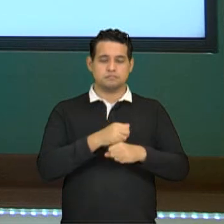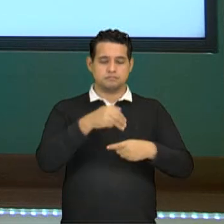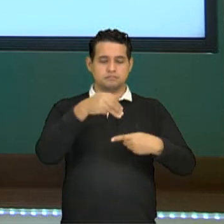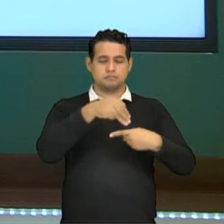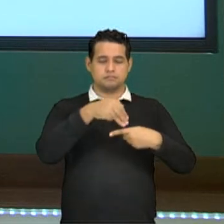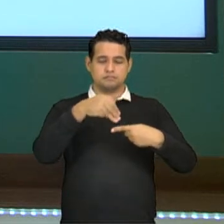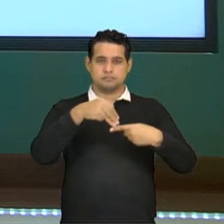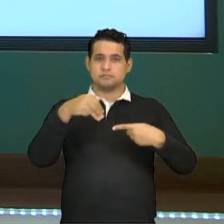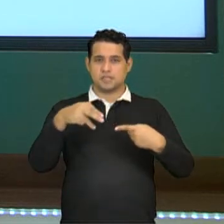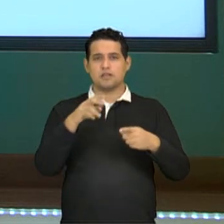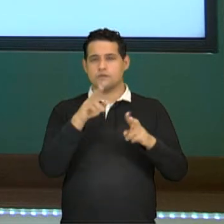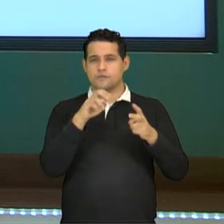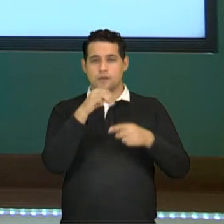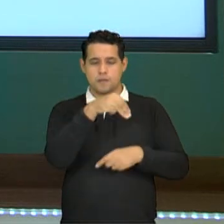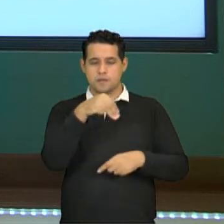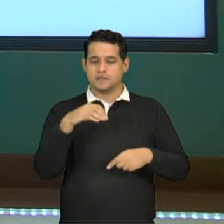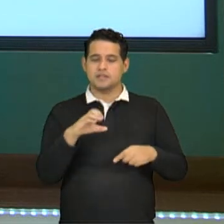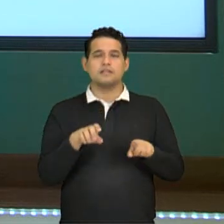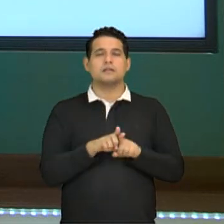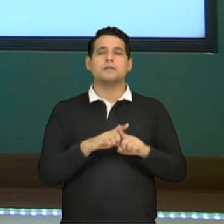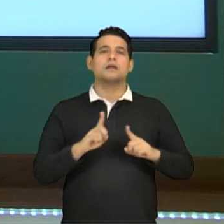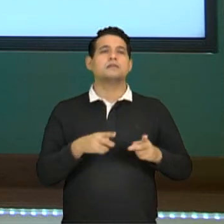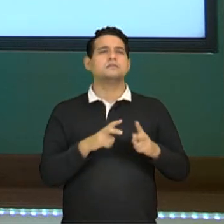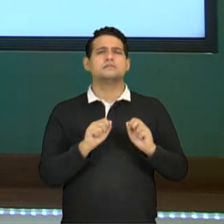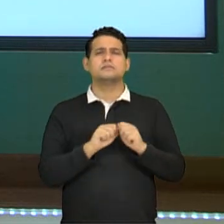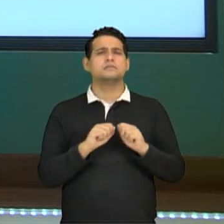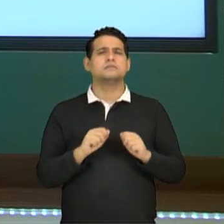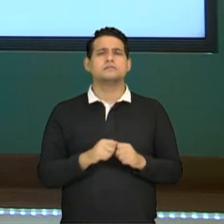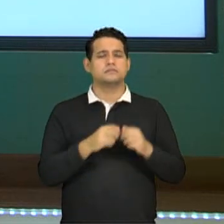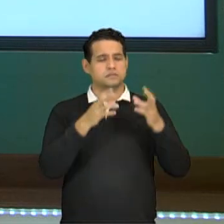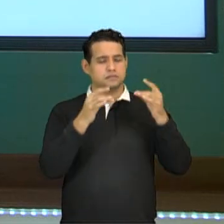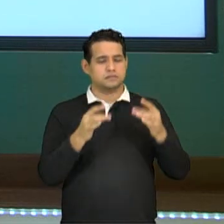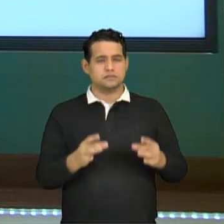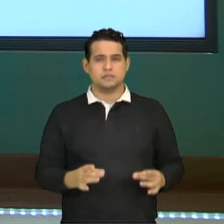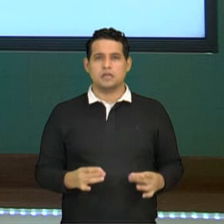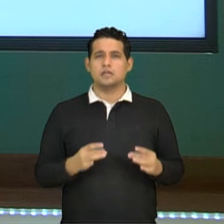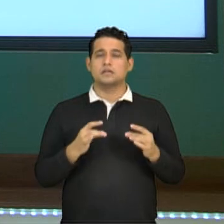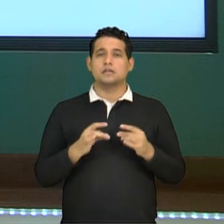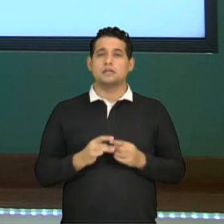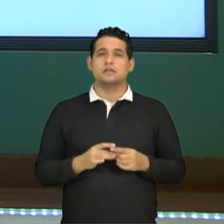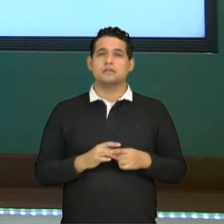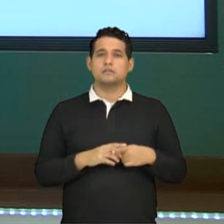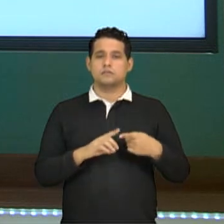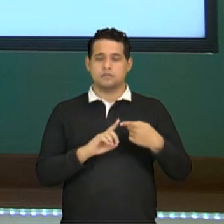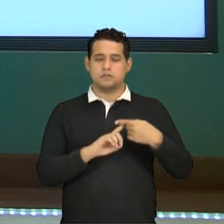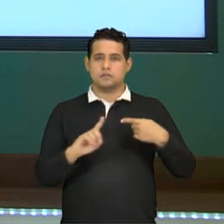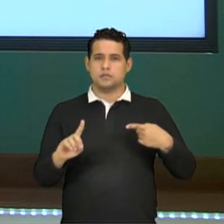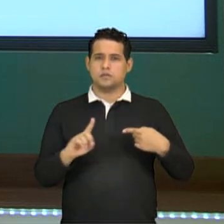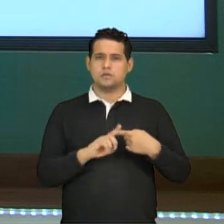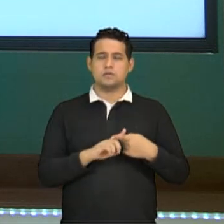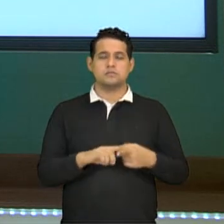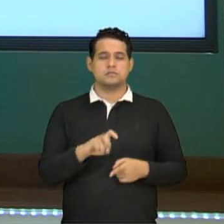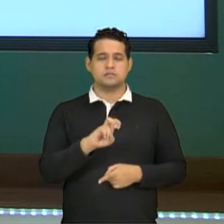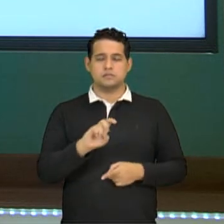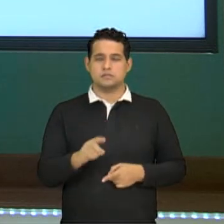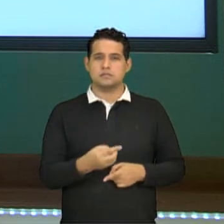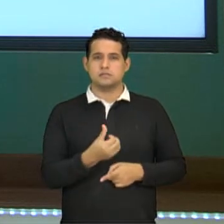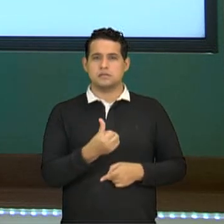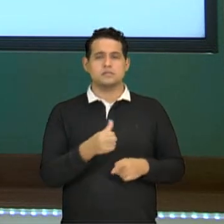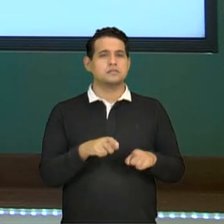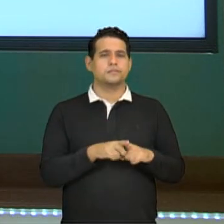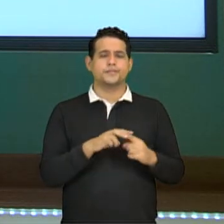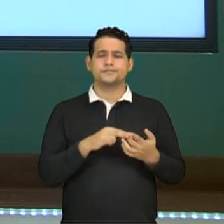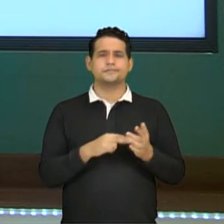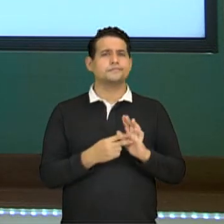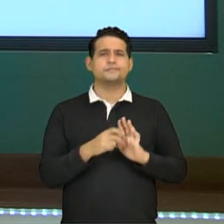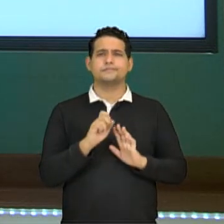MMC. Calculamos o MMC para determinar o denominador comum entre 5 e 6, que nesse